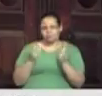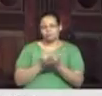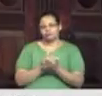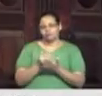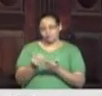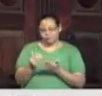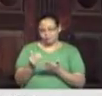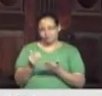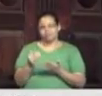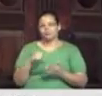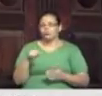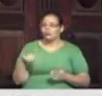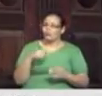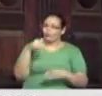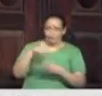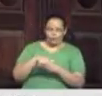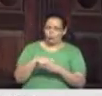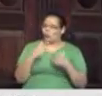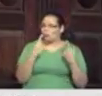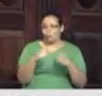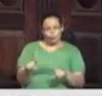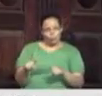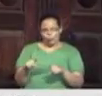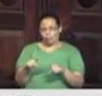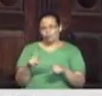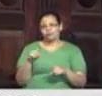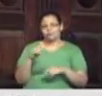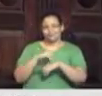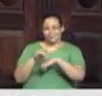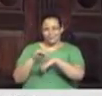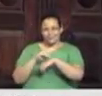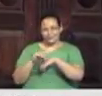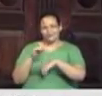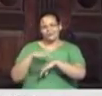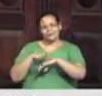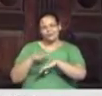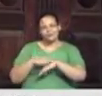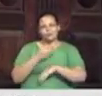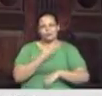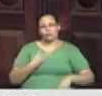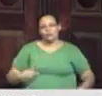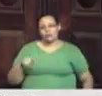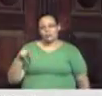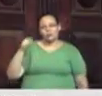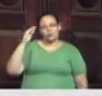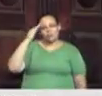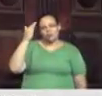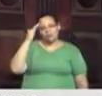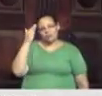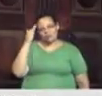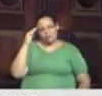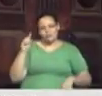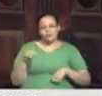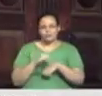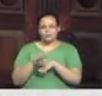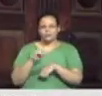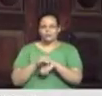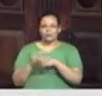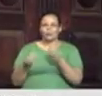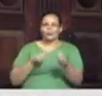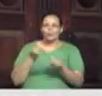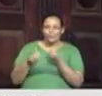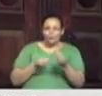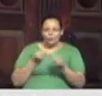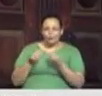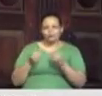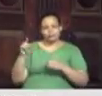debate. Nós votamos contra a mensagem encaminhada pelo governo por entender que essa mensagem, da maneira com que